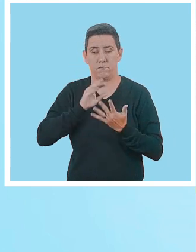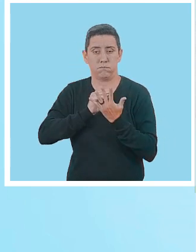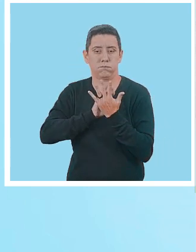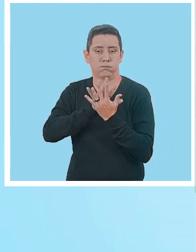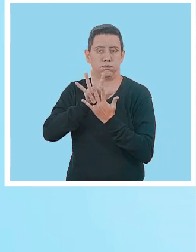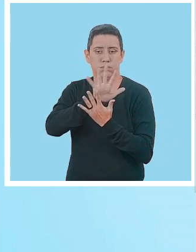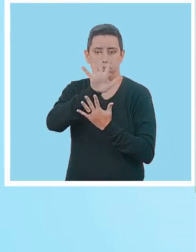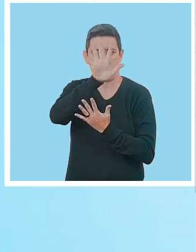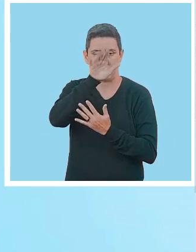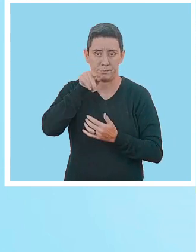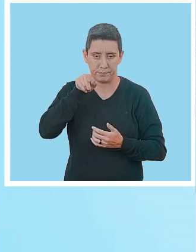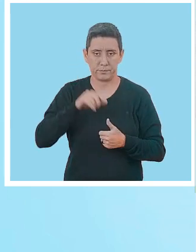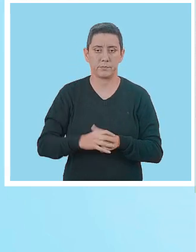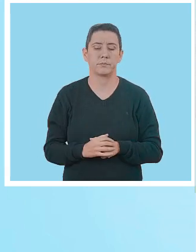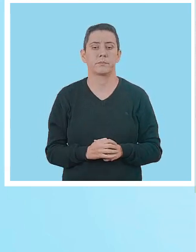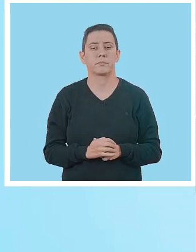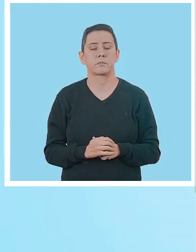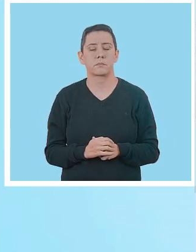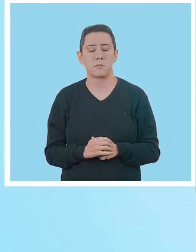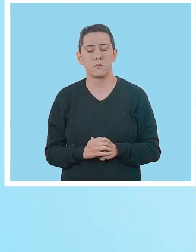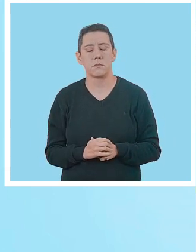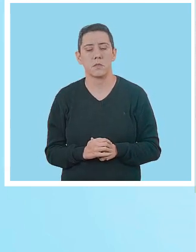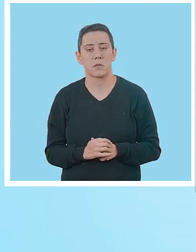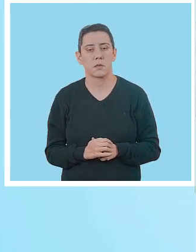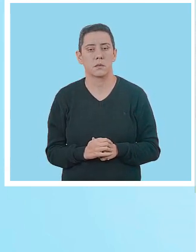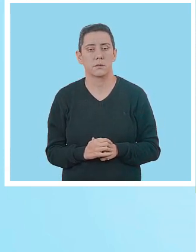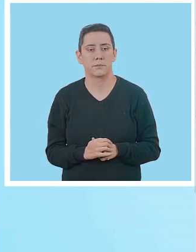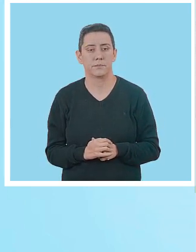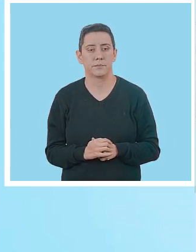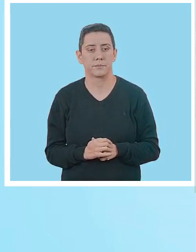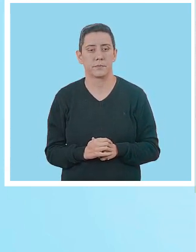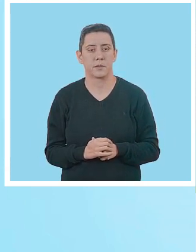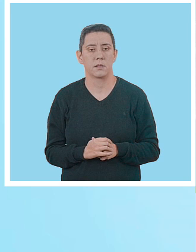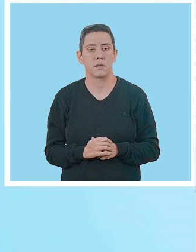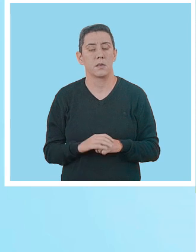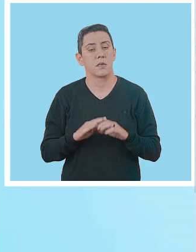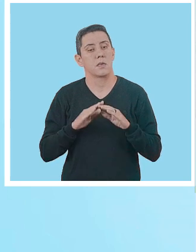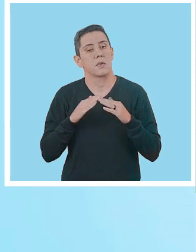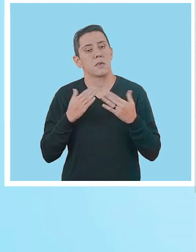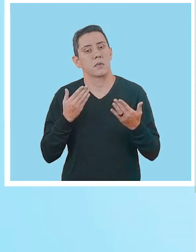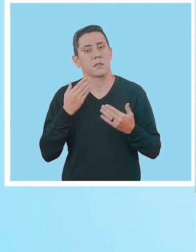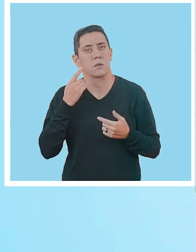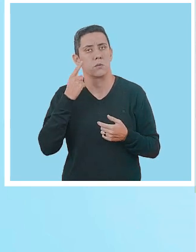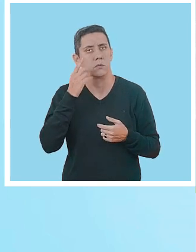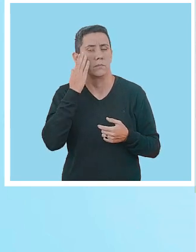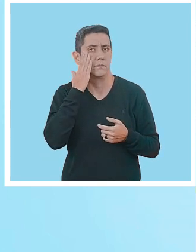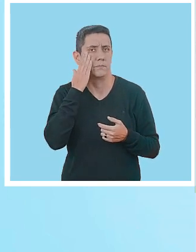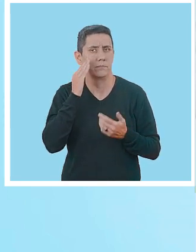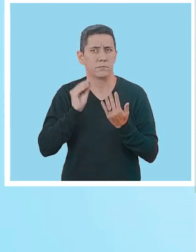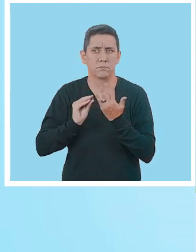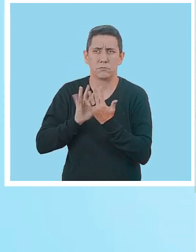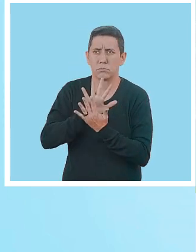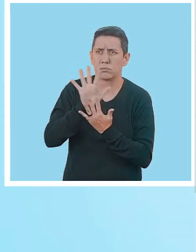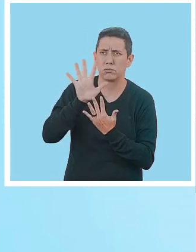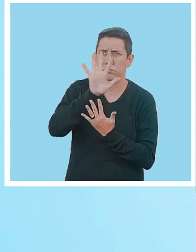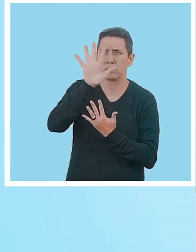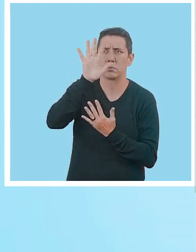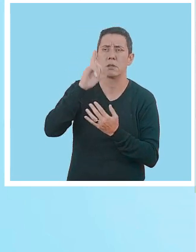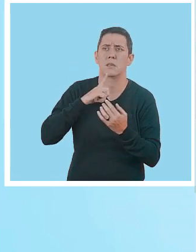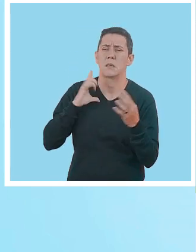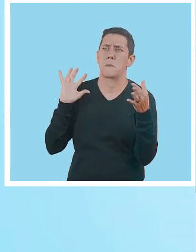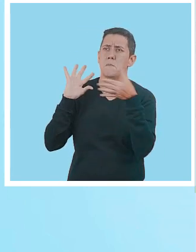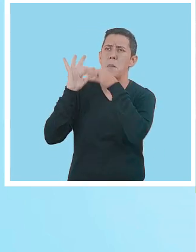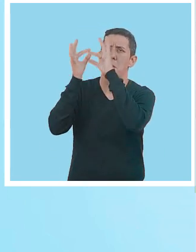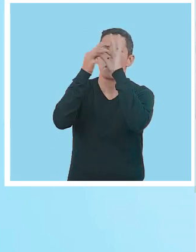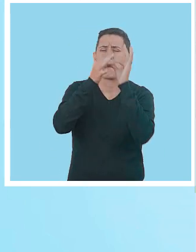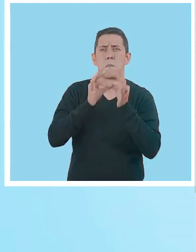nesse mapa tá então basicamente o sistema interligado ele conecta é todo praticamente todo o Brasil